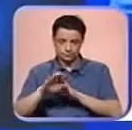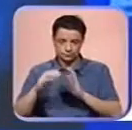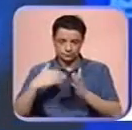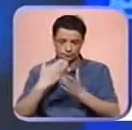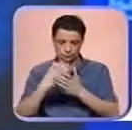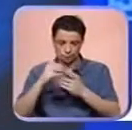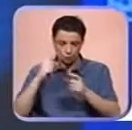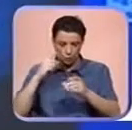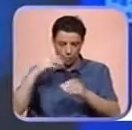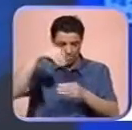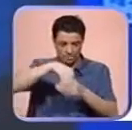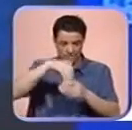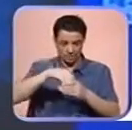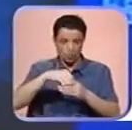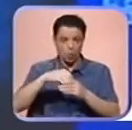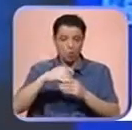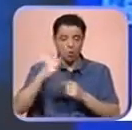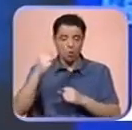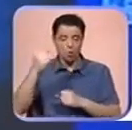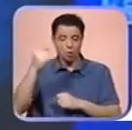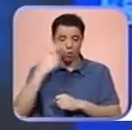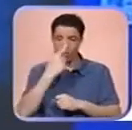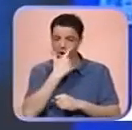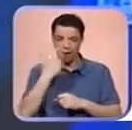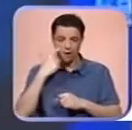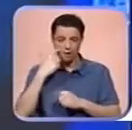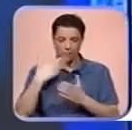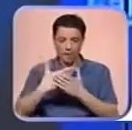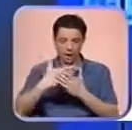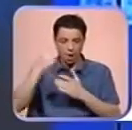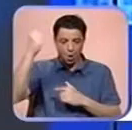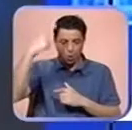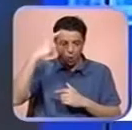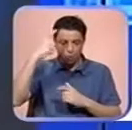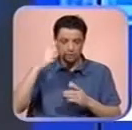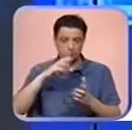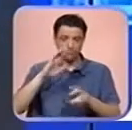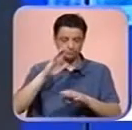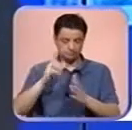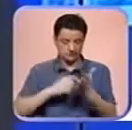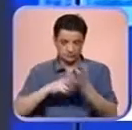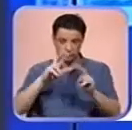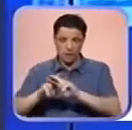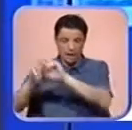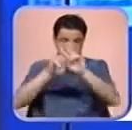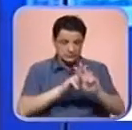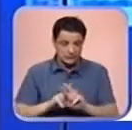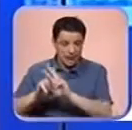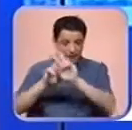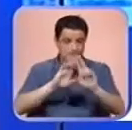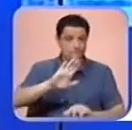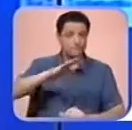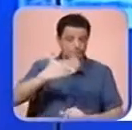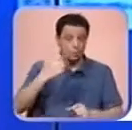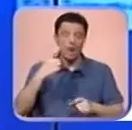fornecendo ao fundo do olho uma luz que se vai aplicar nos sítios em que são necessários. É preciso fazer exames para identificar quais são as zonas que não estão